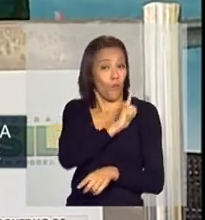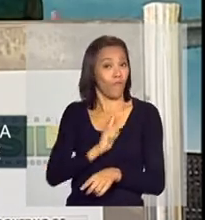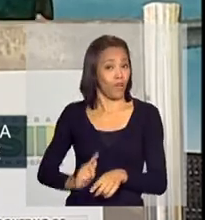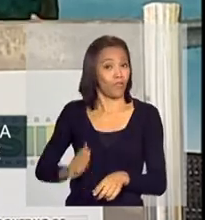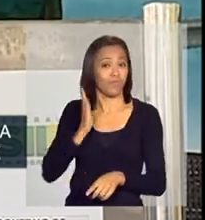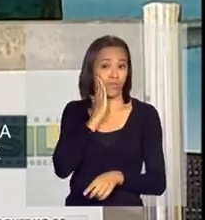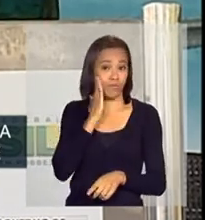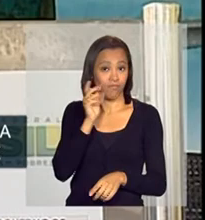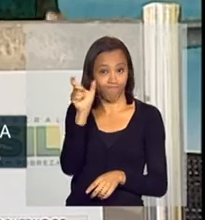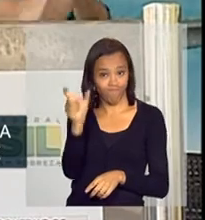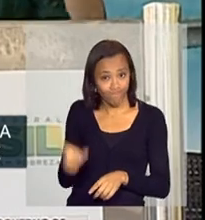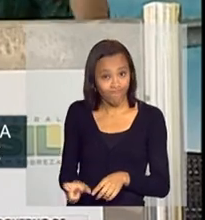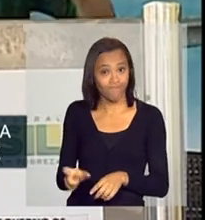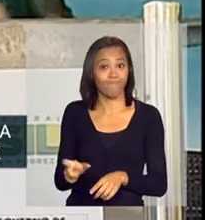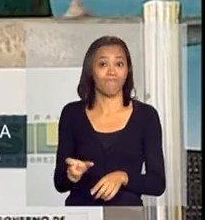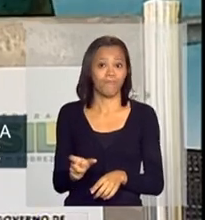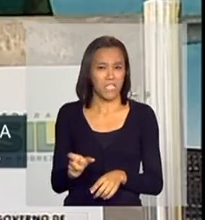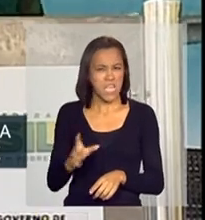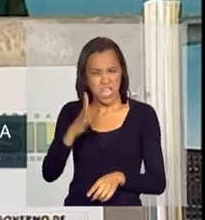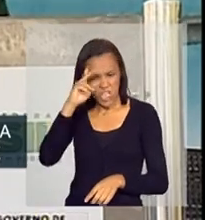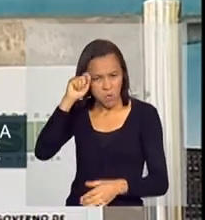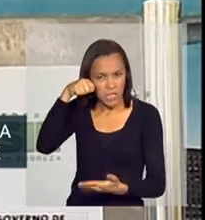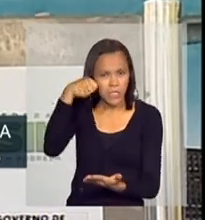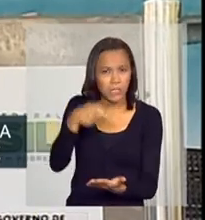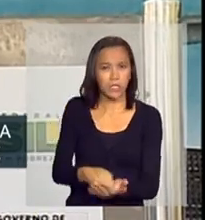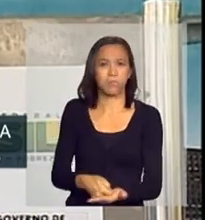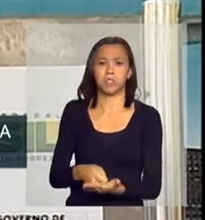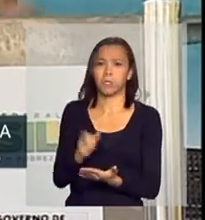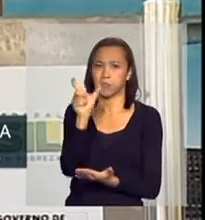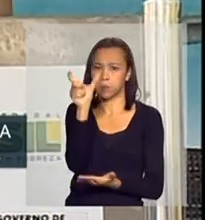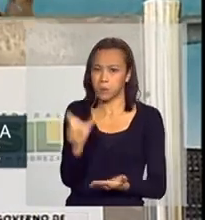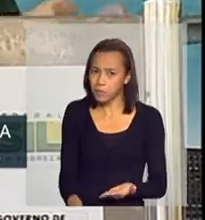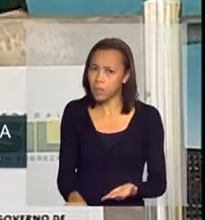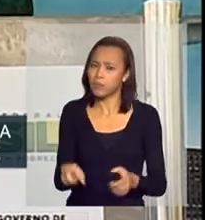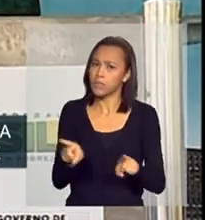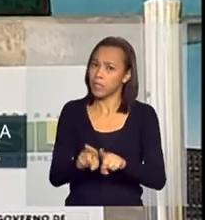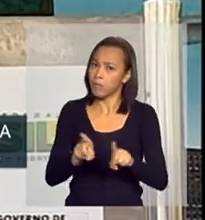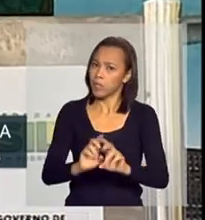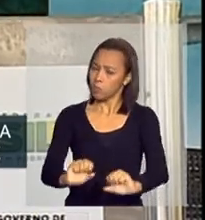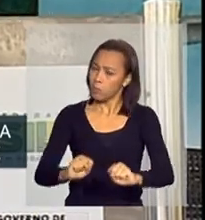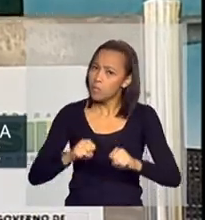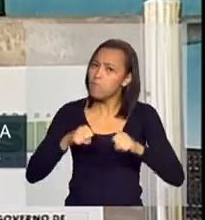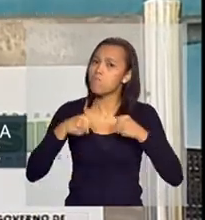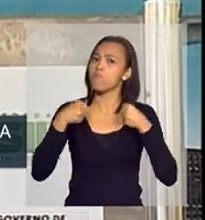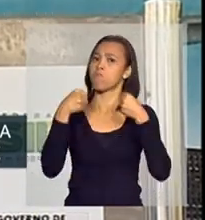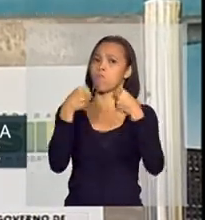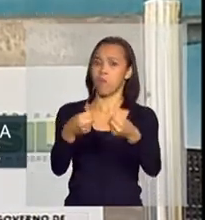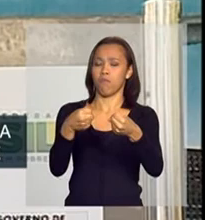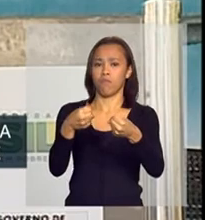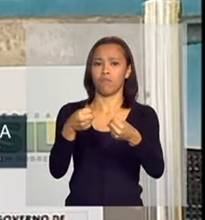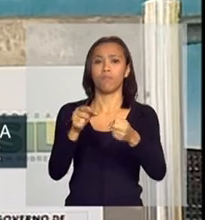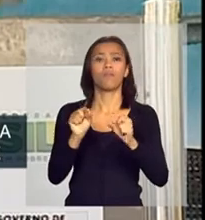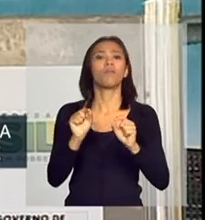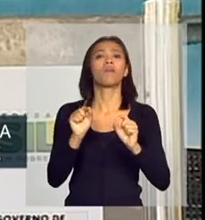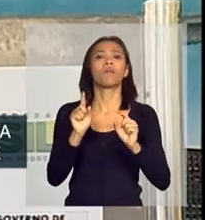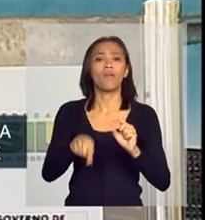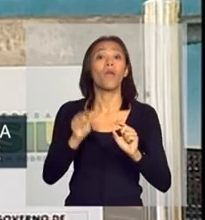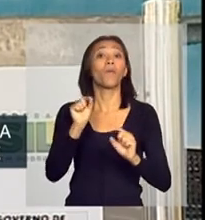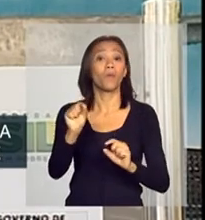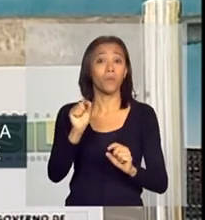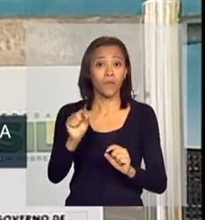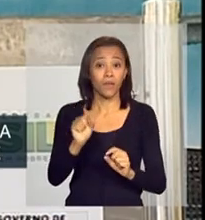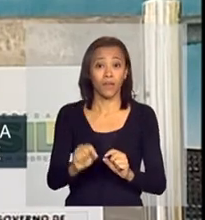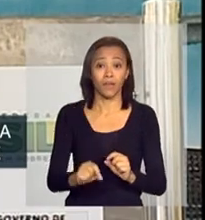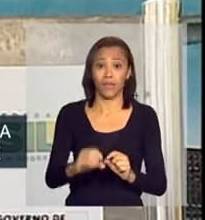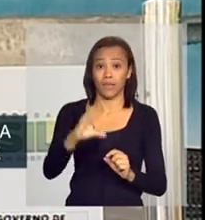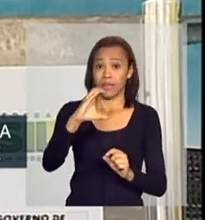foi, de uma determinação e de um empenho imenso, que é a